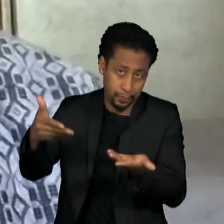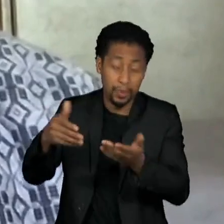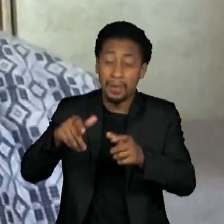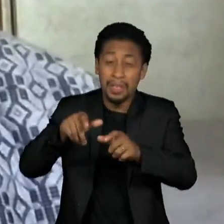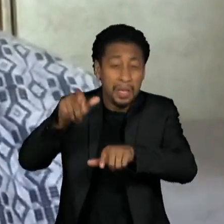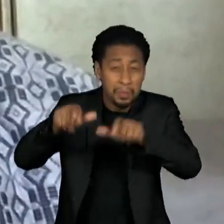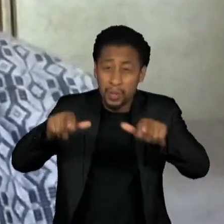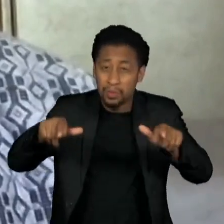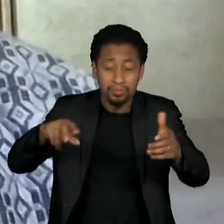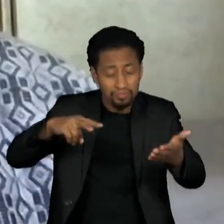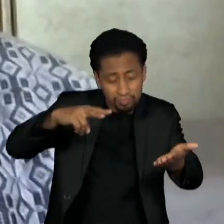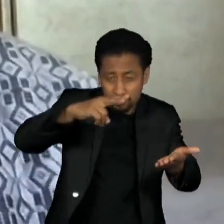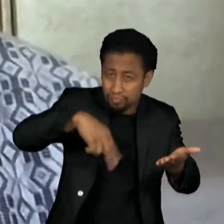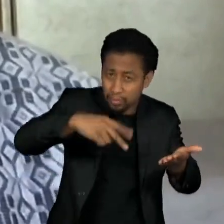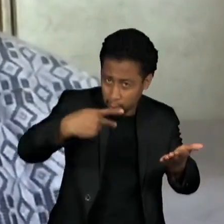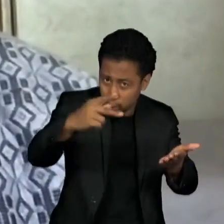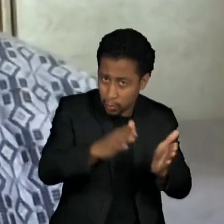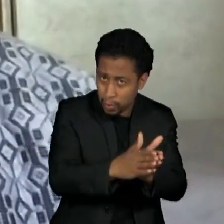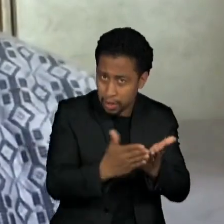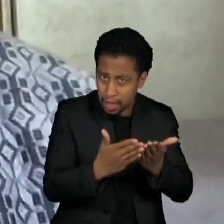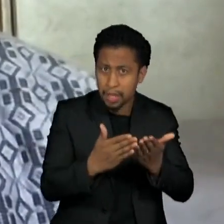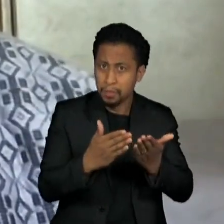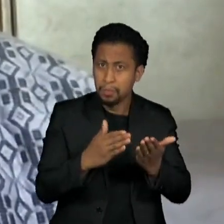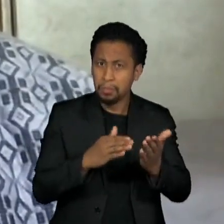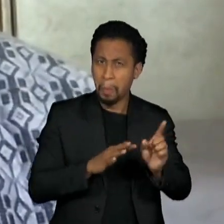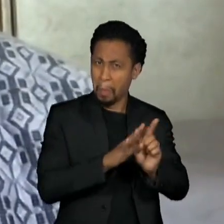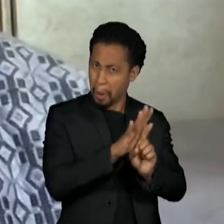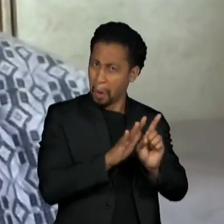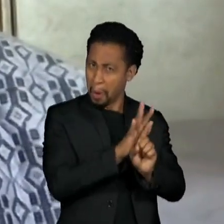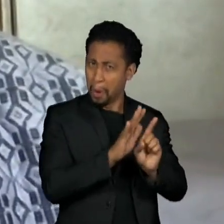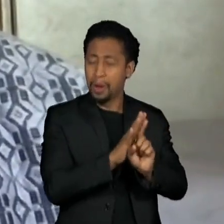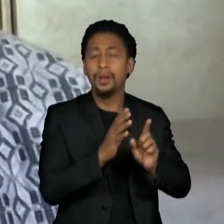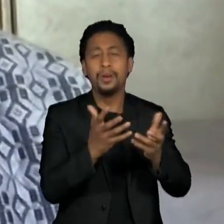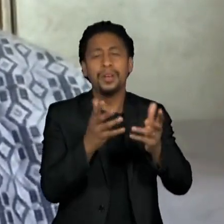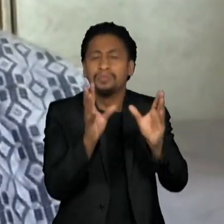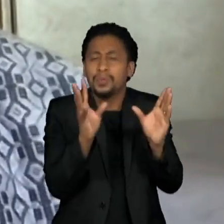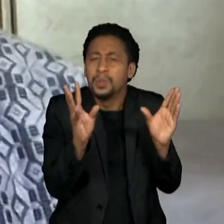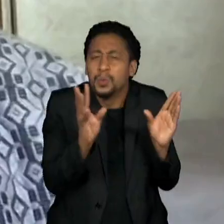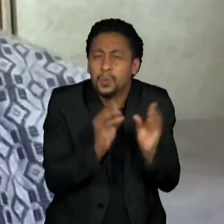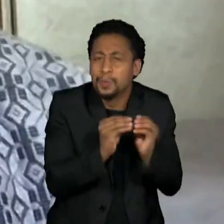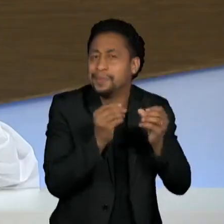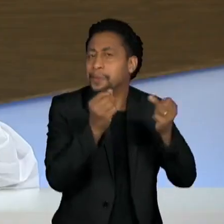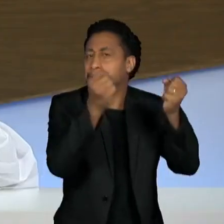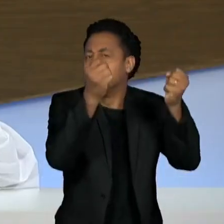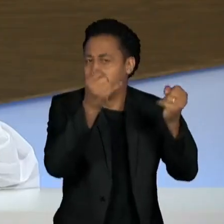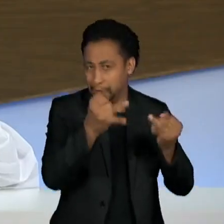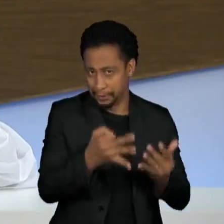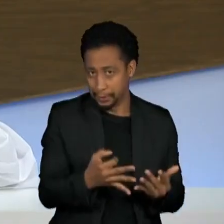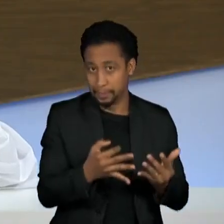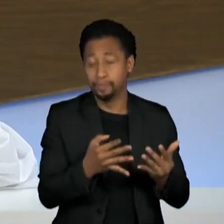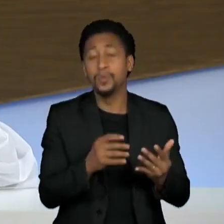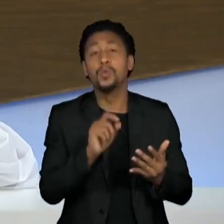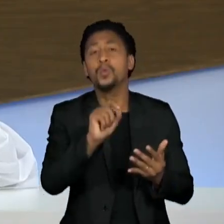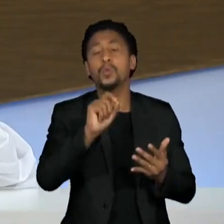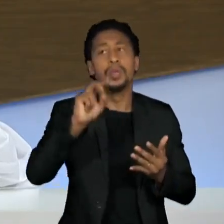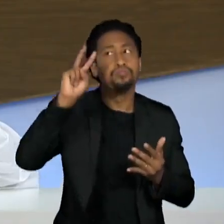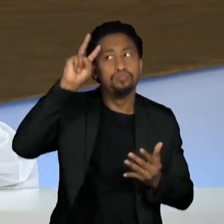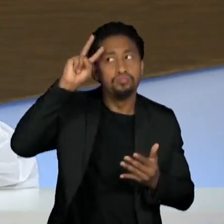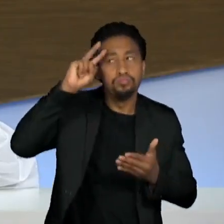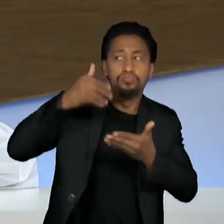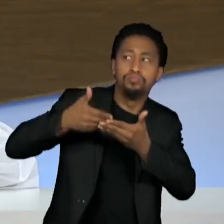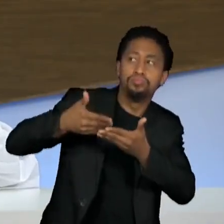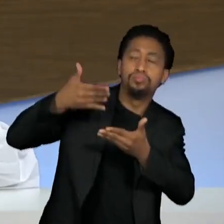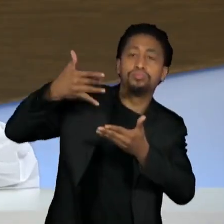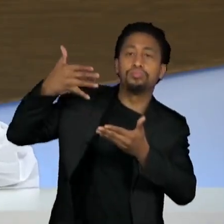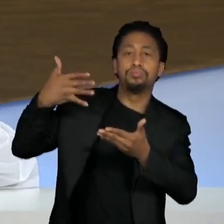eu queria que você falasse muito brevemente, porque é uma história longa, quais são os momentos chaves, em retrospectiva, quais são os